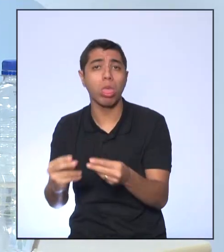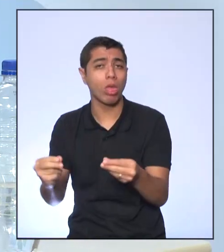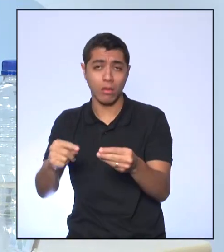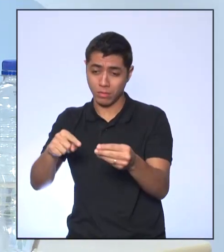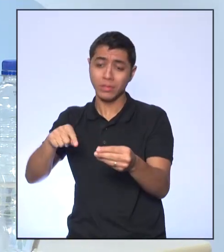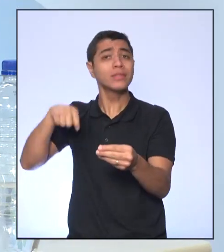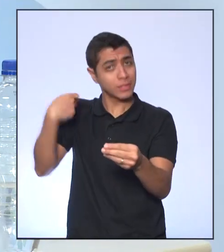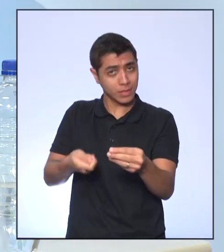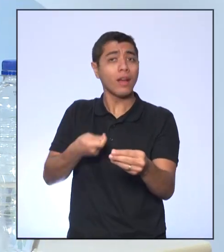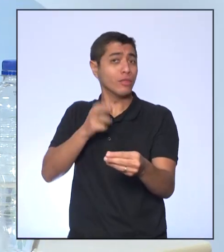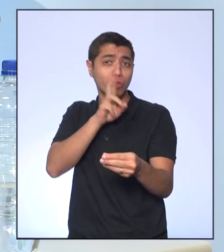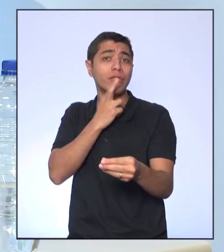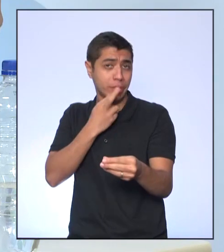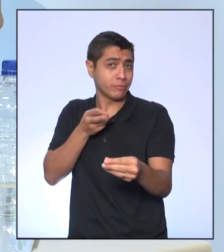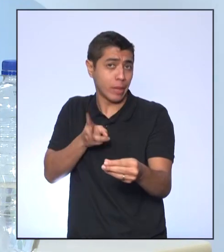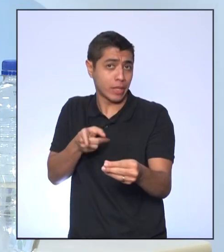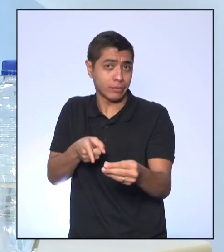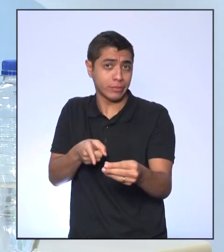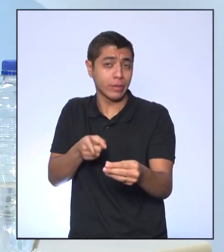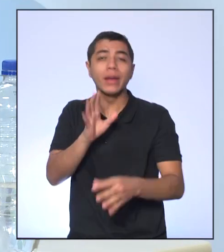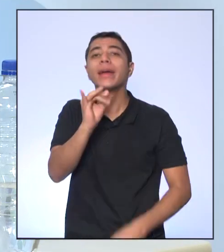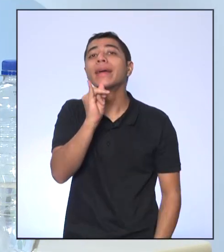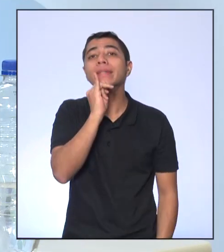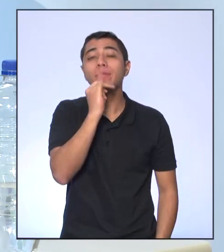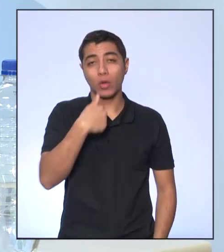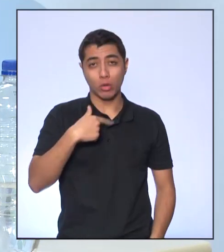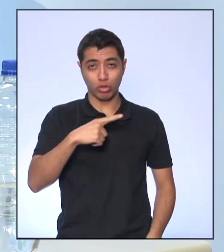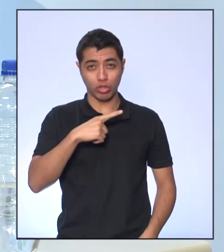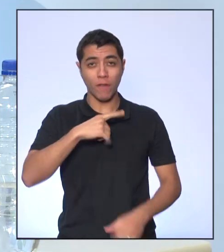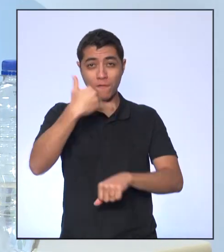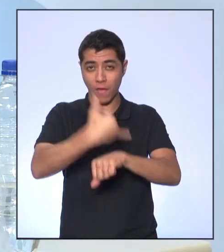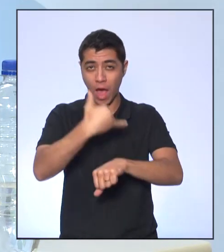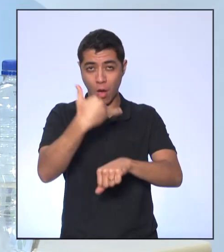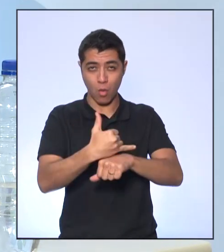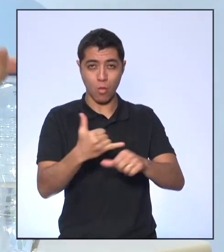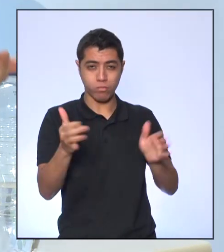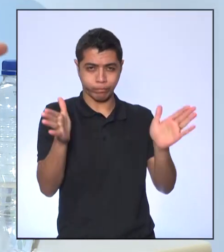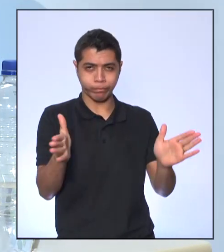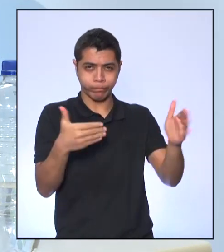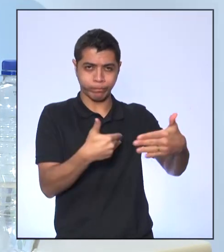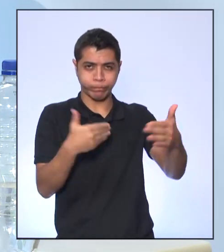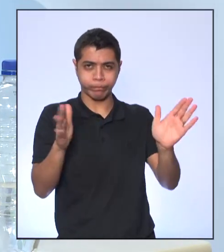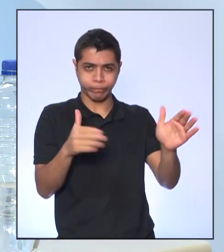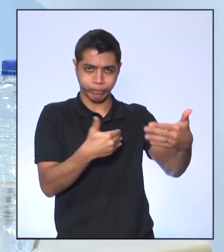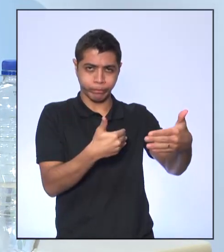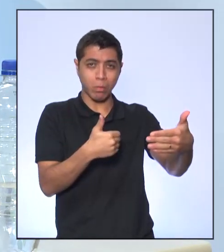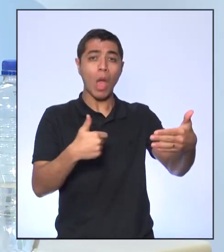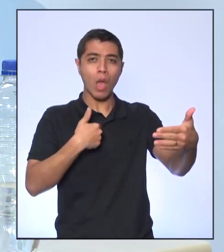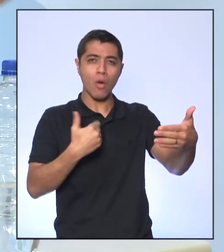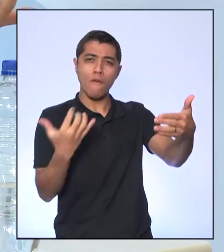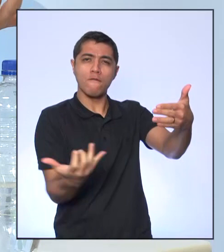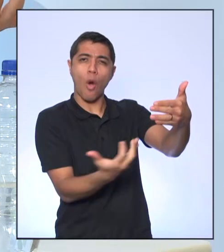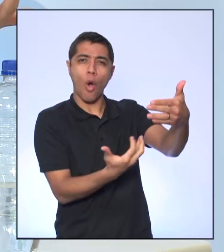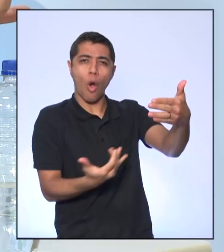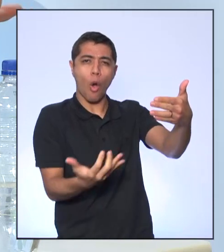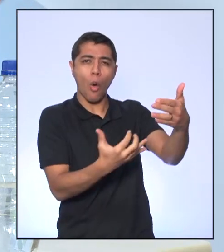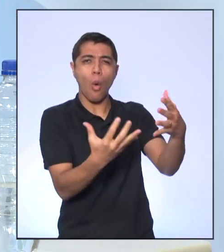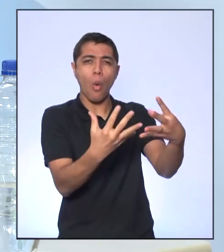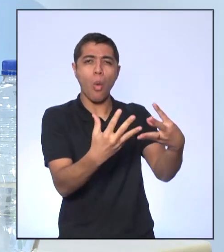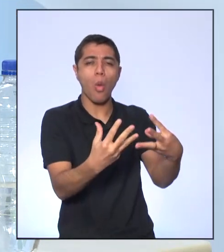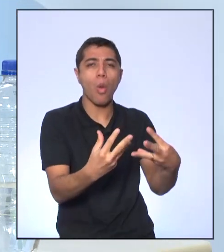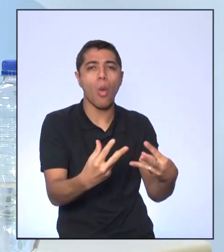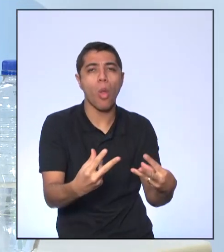essa minha barra de ferro e transformar ela numa bola de ferro. A composição não continua sendo exatamente a mesma? Eu tinha ferro no começo e